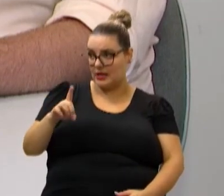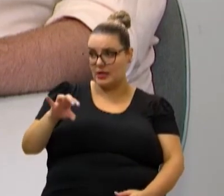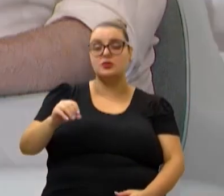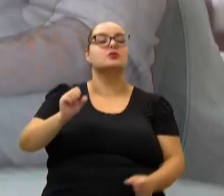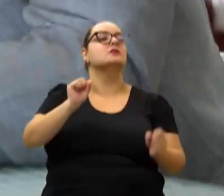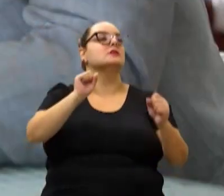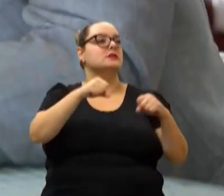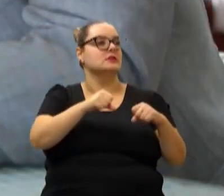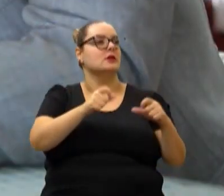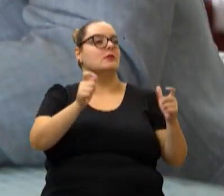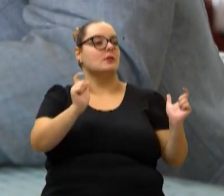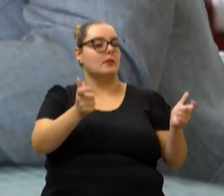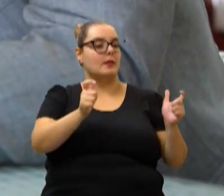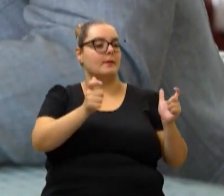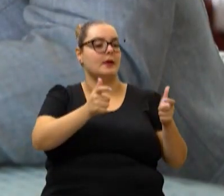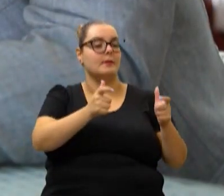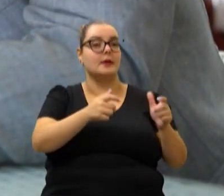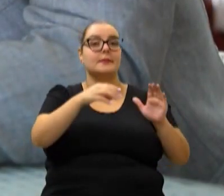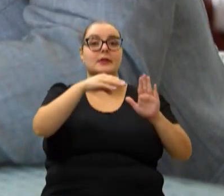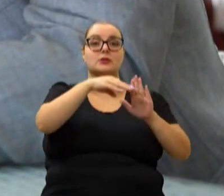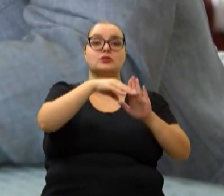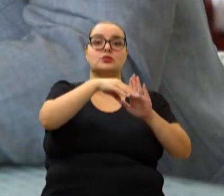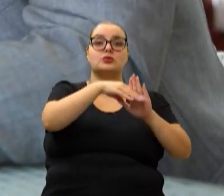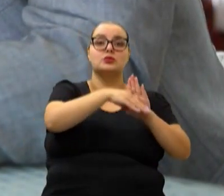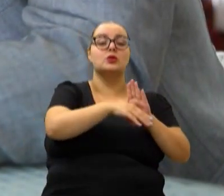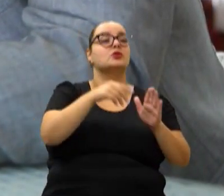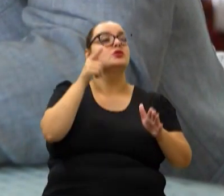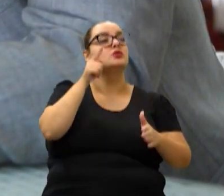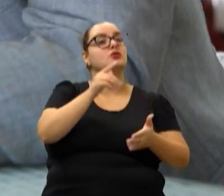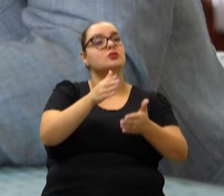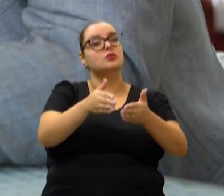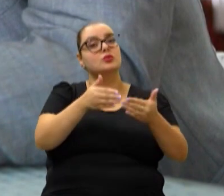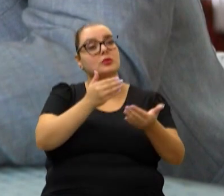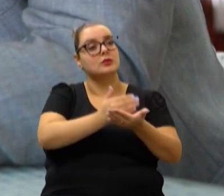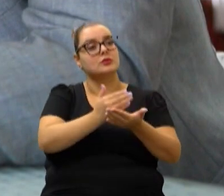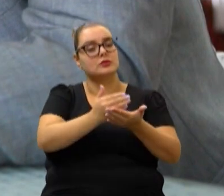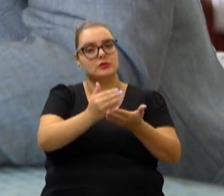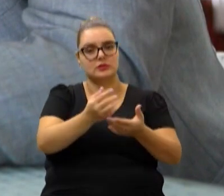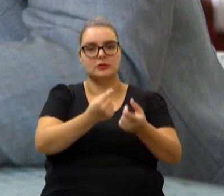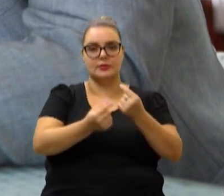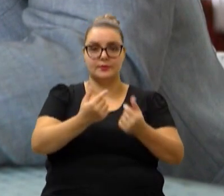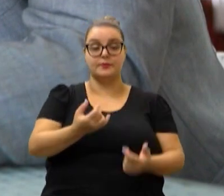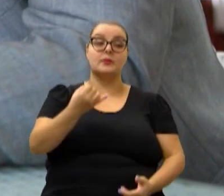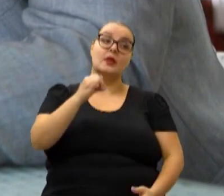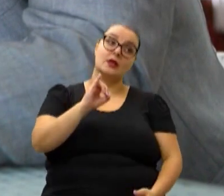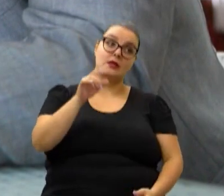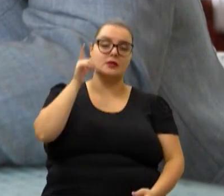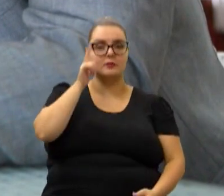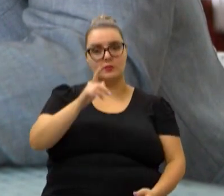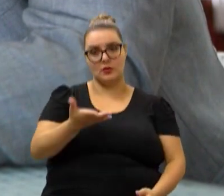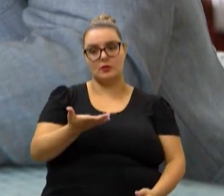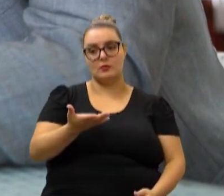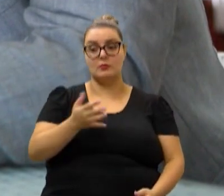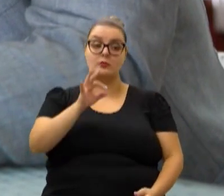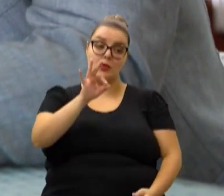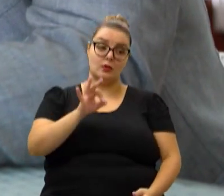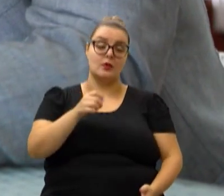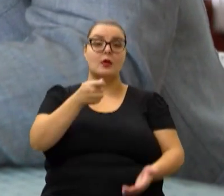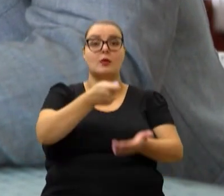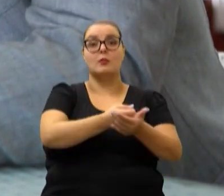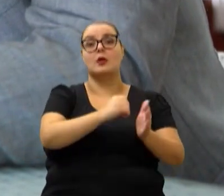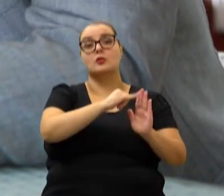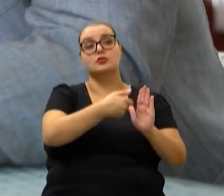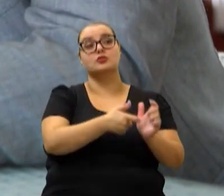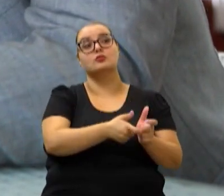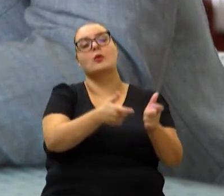pontuação, na medida que a pontuação vai caindo, vai diminuindo a chance de você conseguir empréstimo e, caso você consiga,